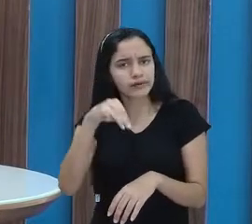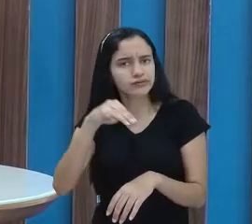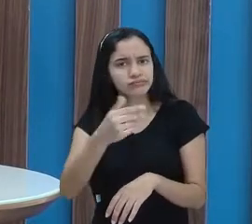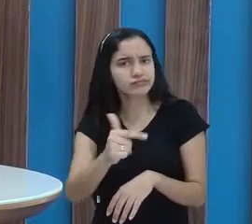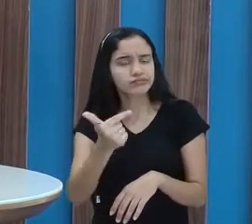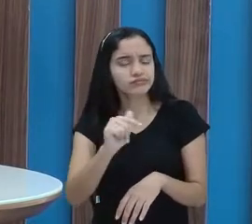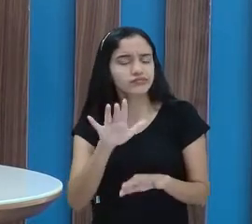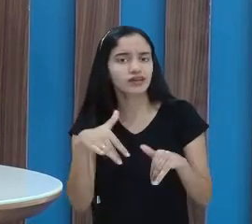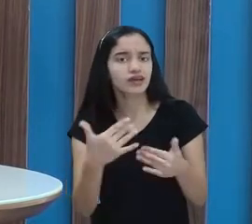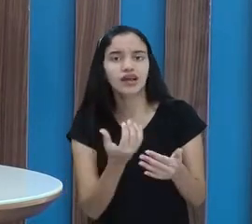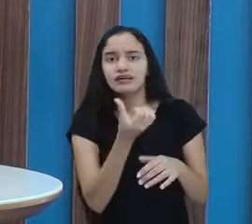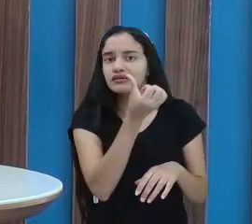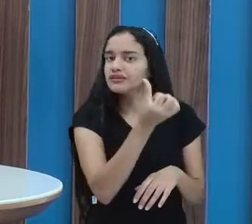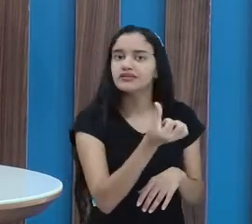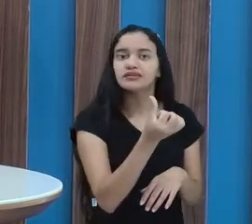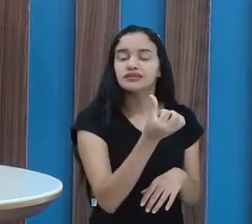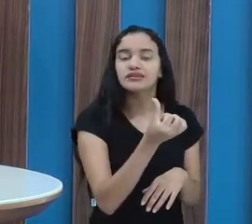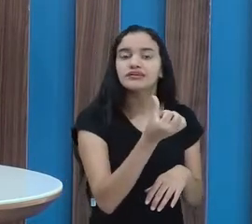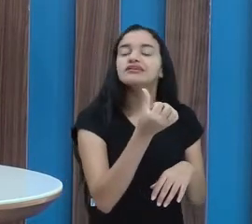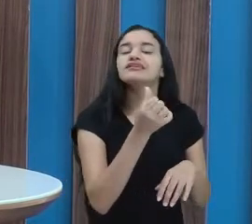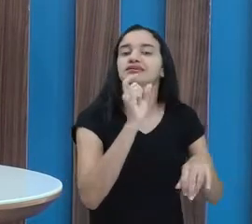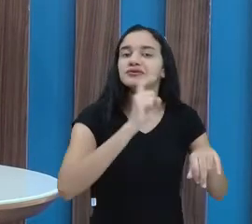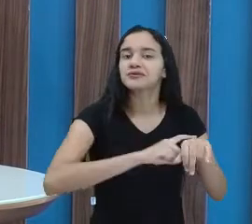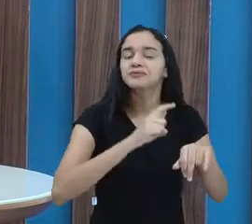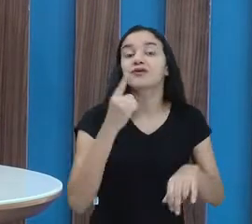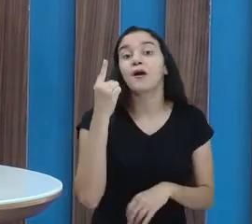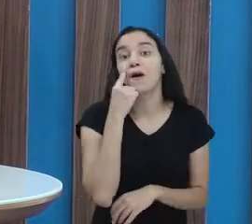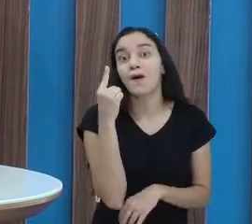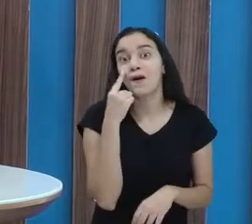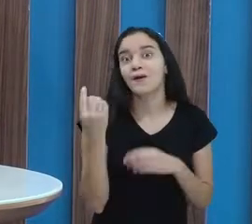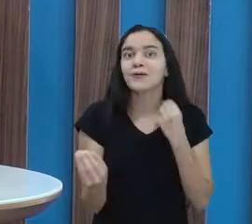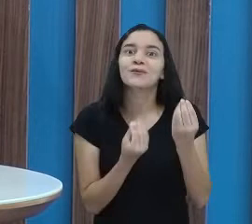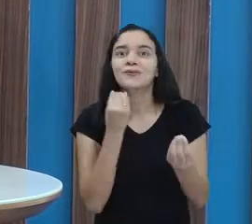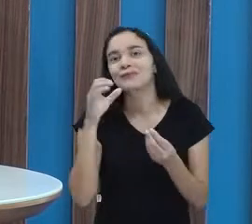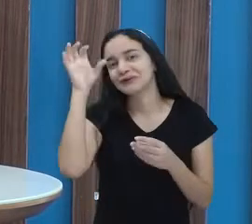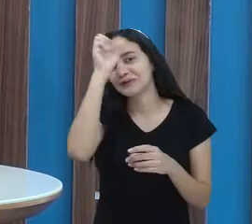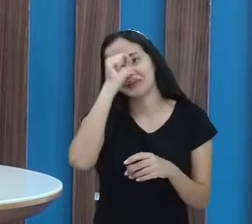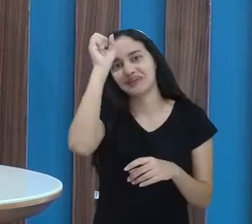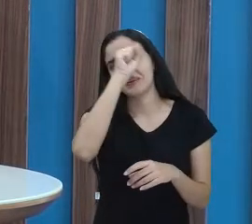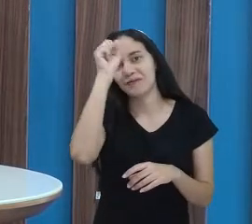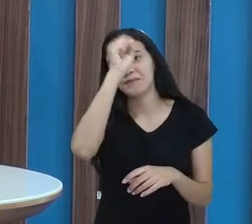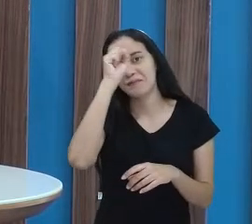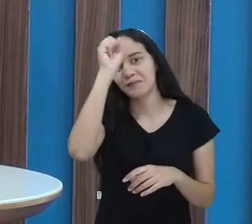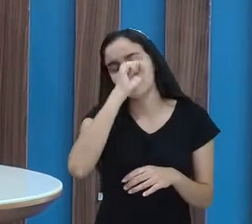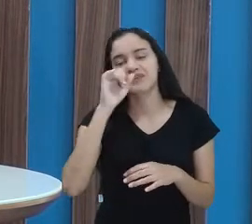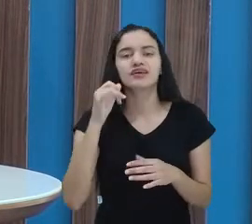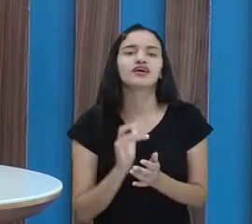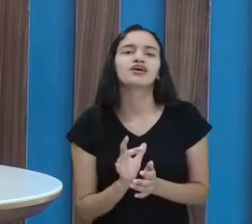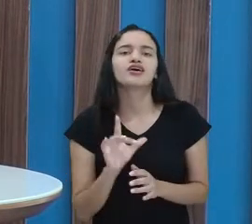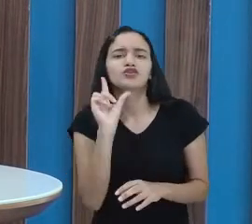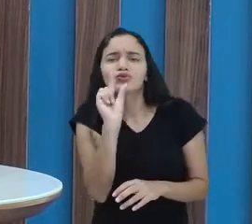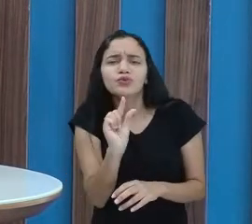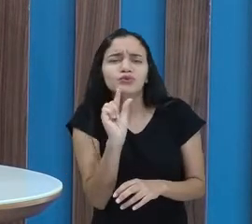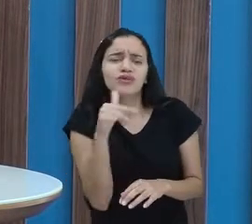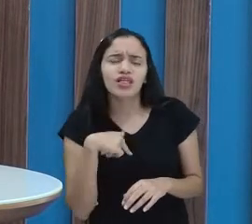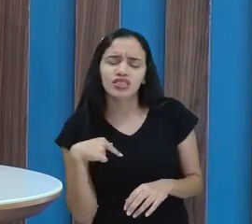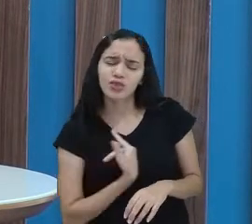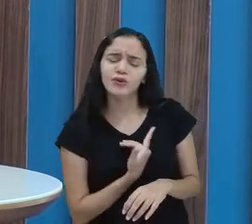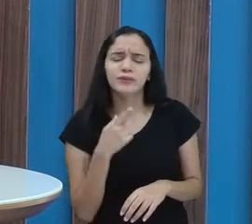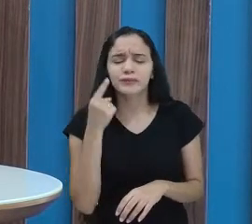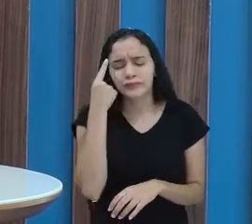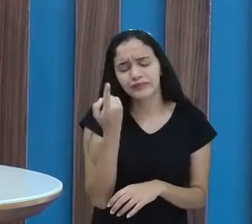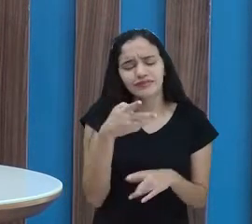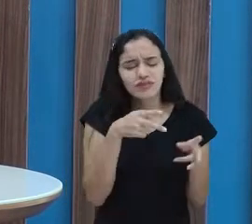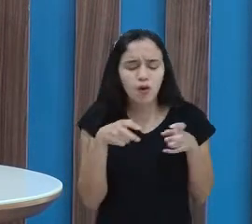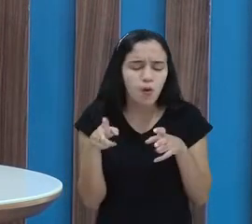A mesma coisa 6 horas, não é isso? Isso mesmo. Olha aí como a gente aprende com uma coisinha tão pequenininha que a gente pensa que só vai